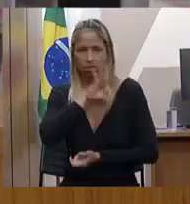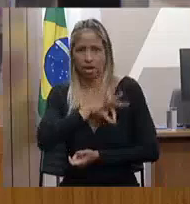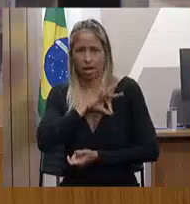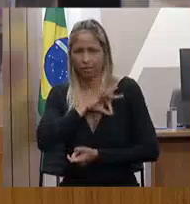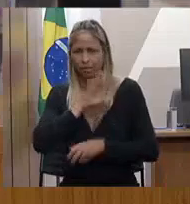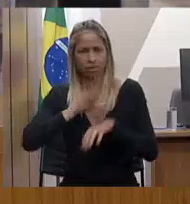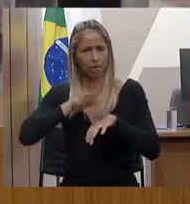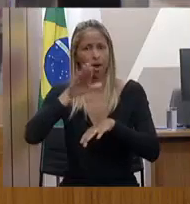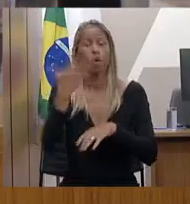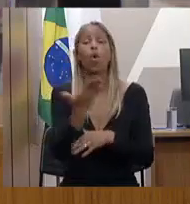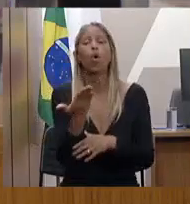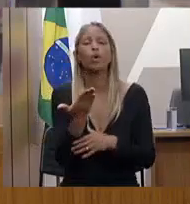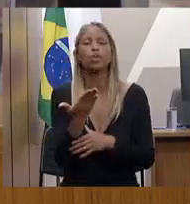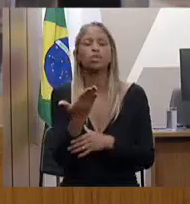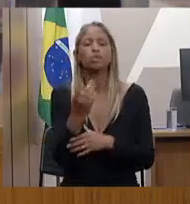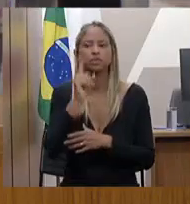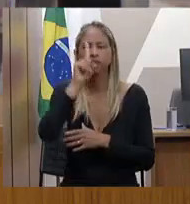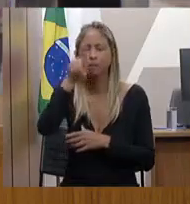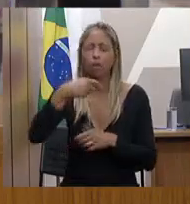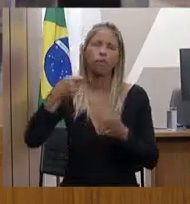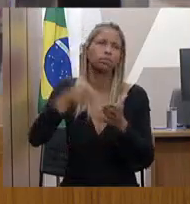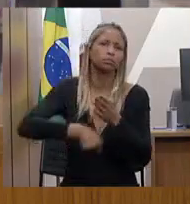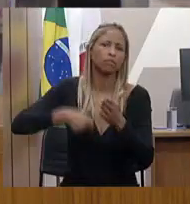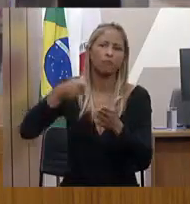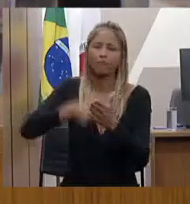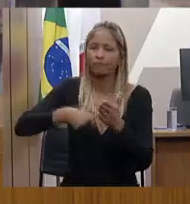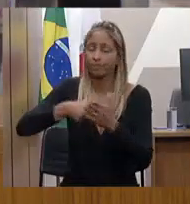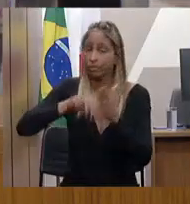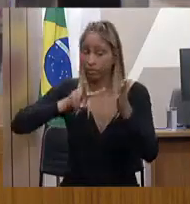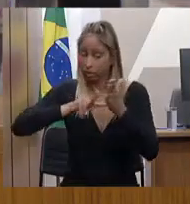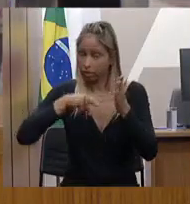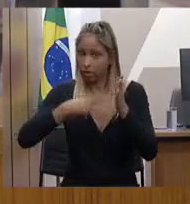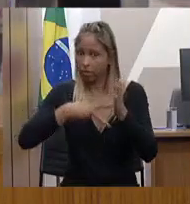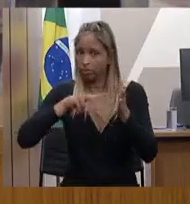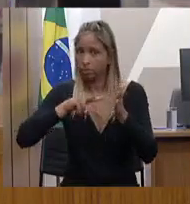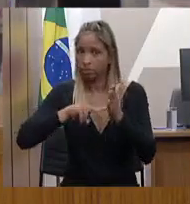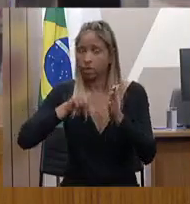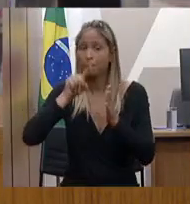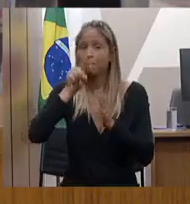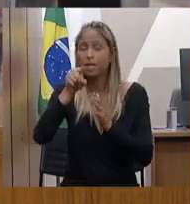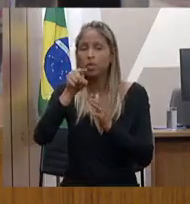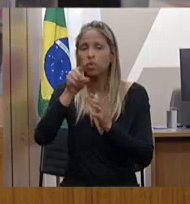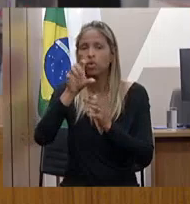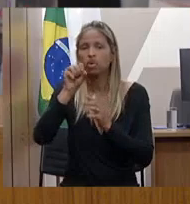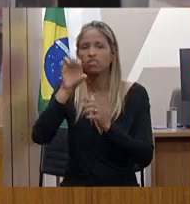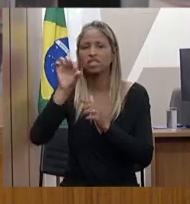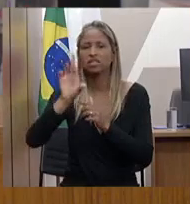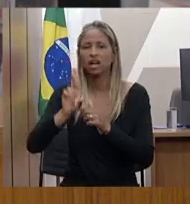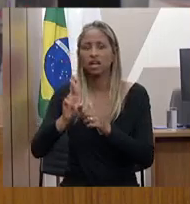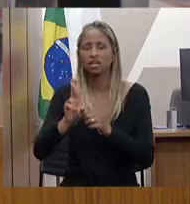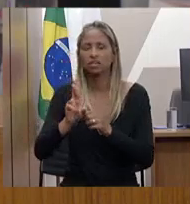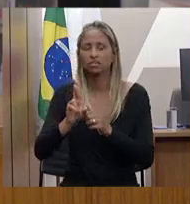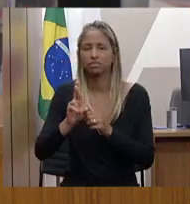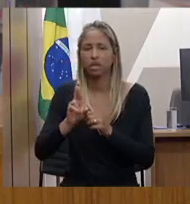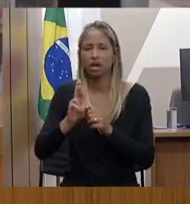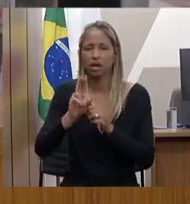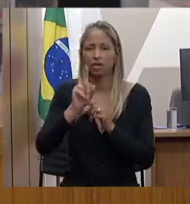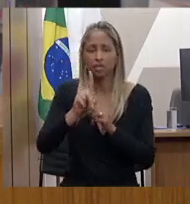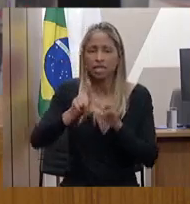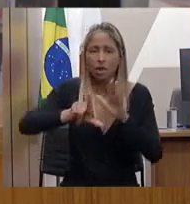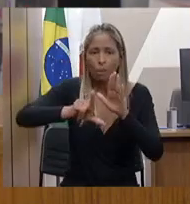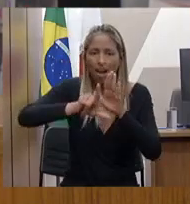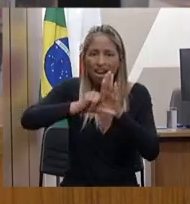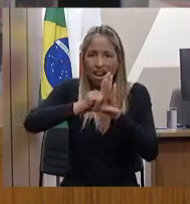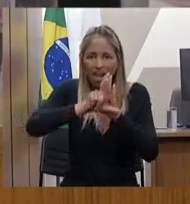hoje ele ganha Depois de muita luta do sindicatos ele ganha 1900 e nós temos uma